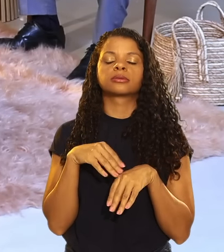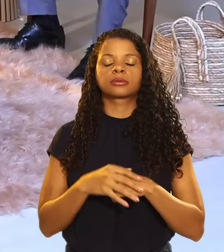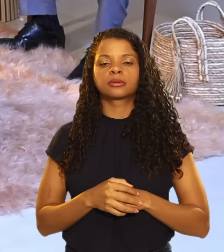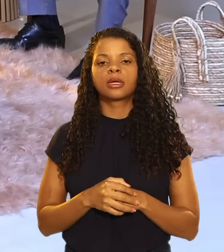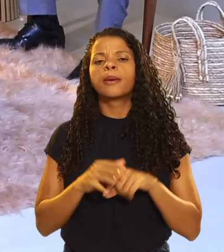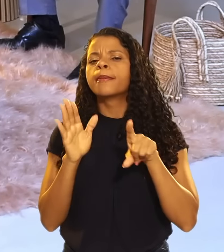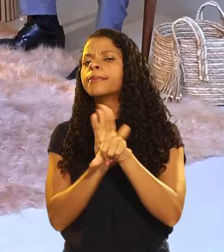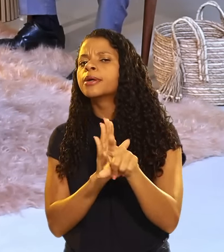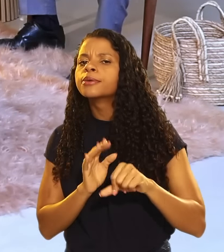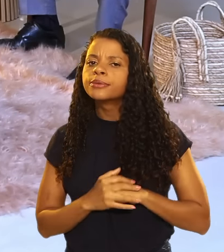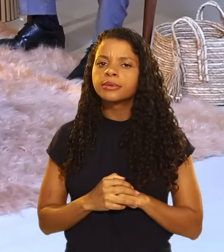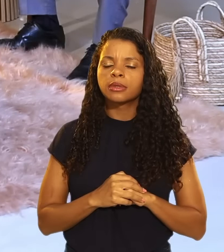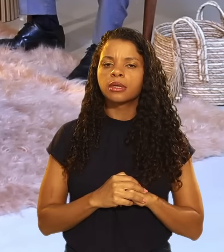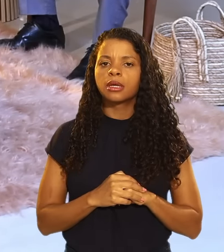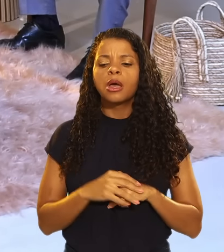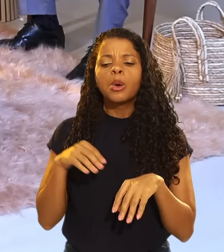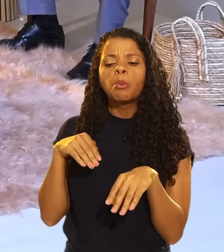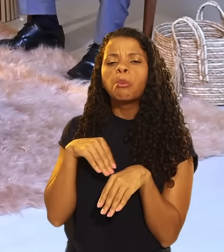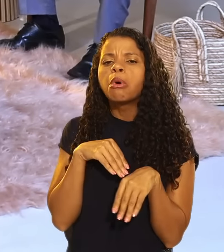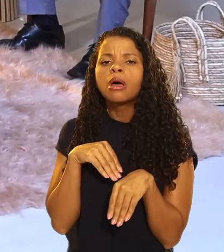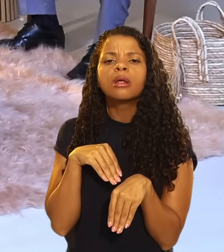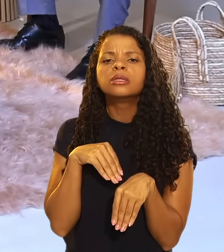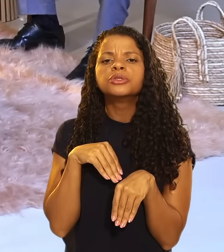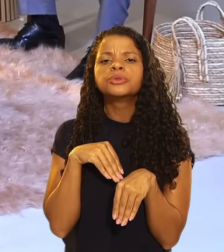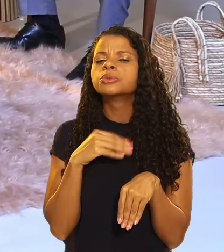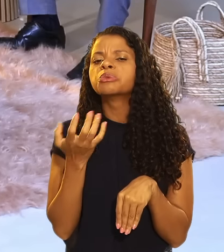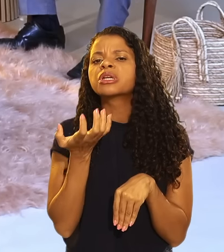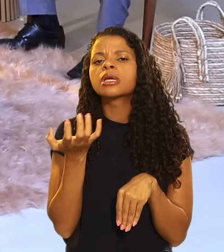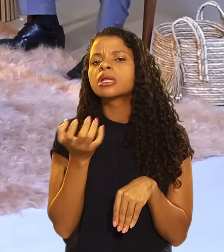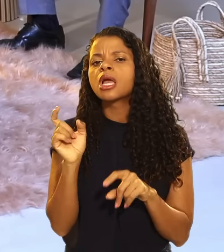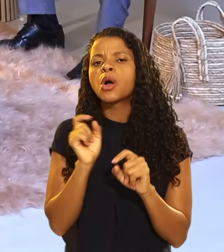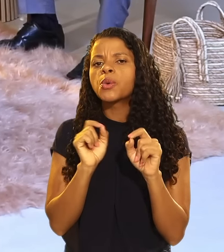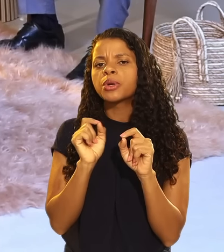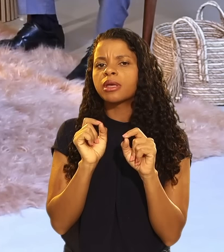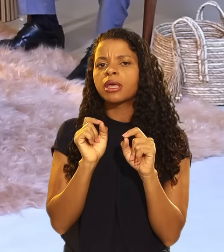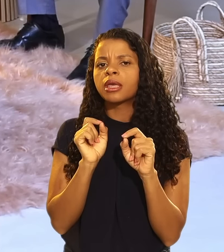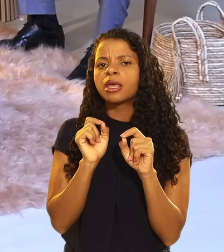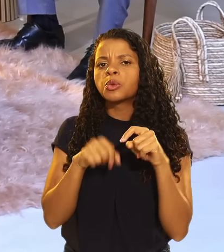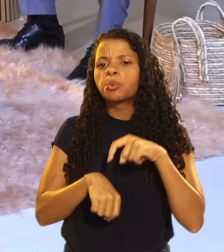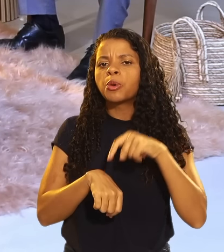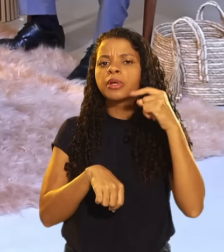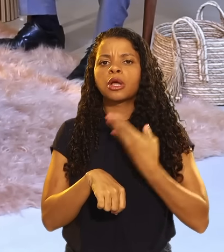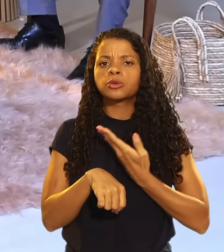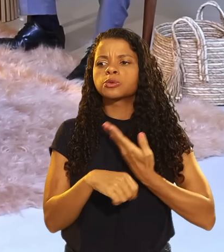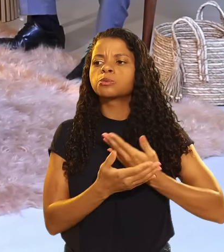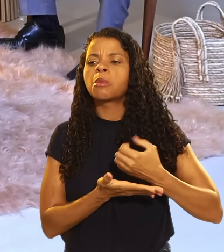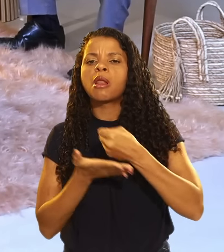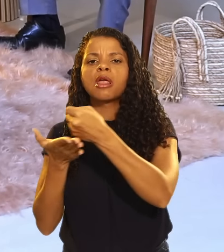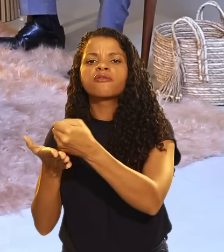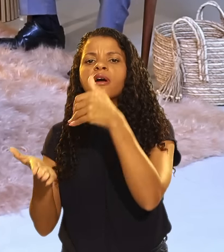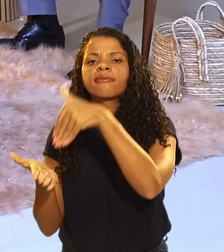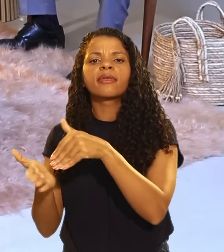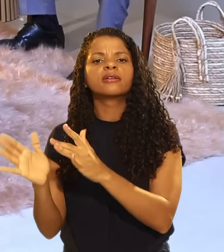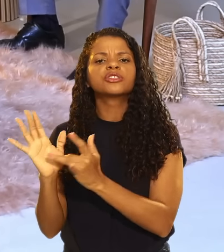que o paralítico estava procurando quando foi levado a Jesus e o que ele recebeu em troca e